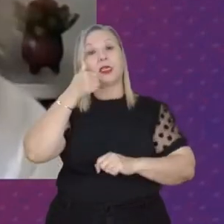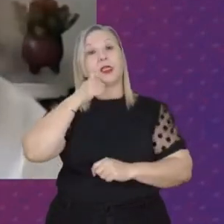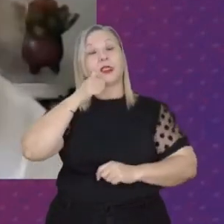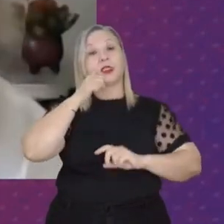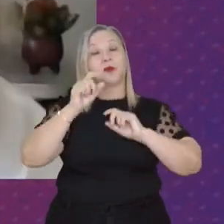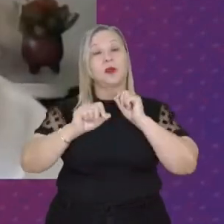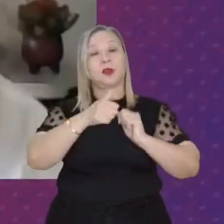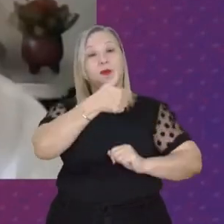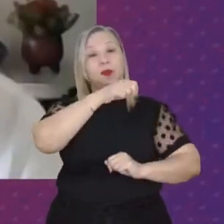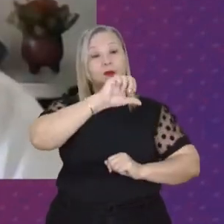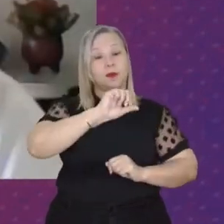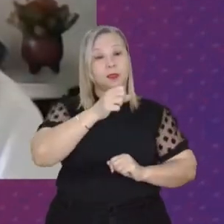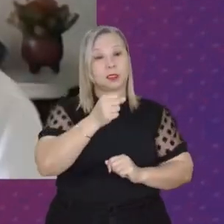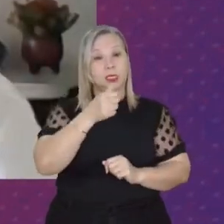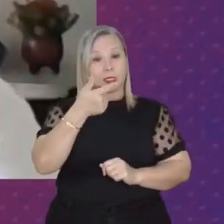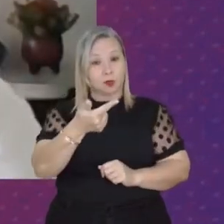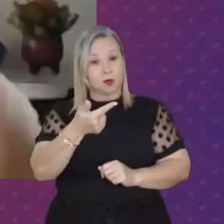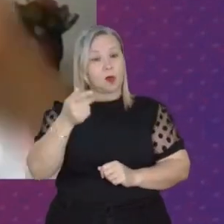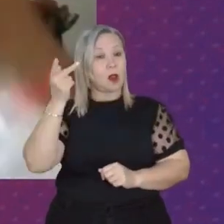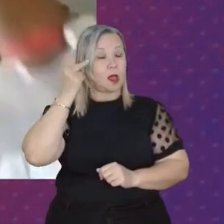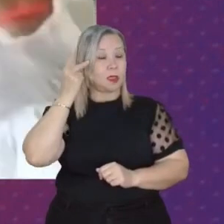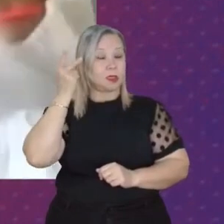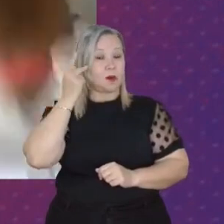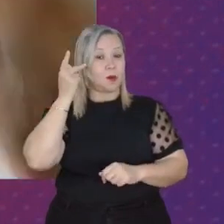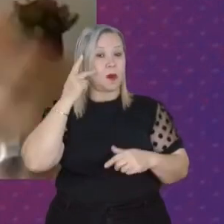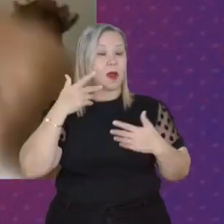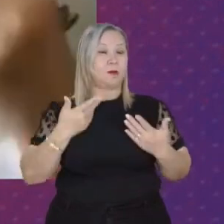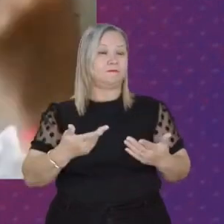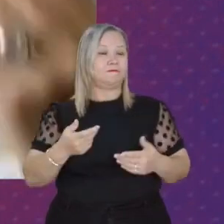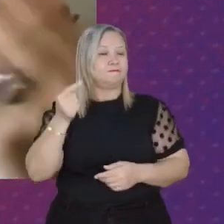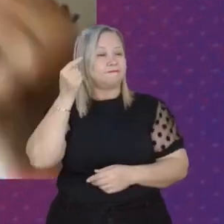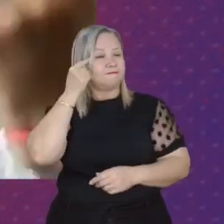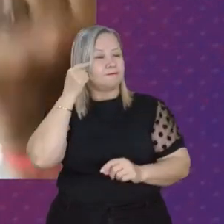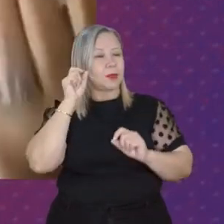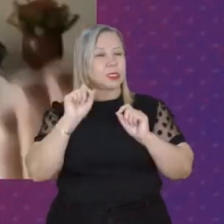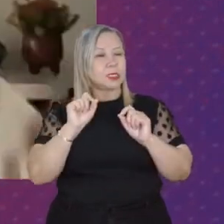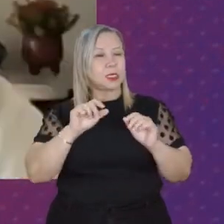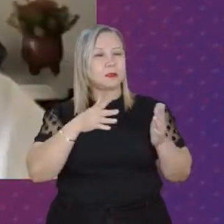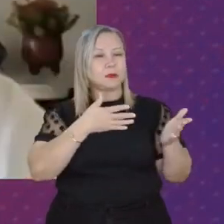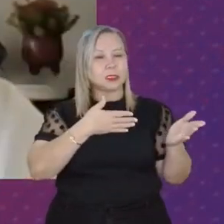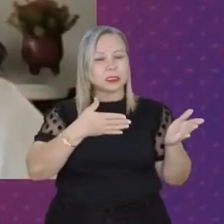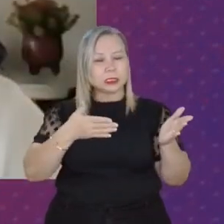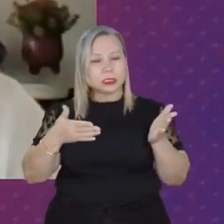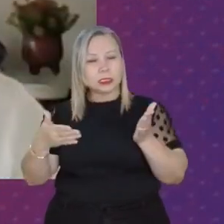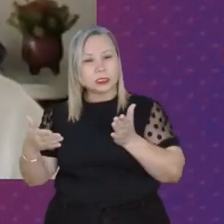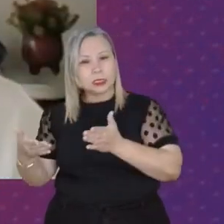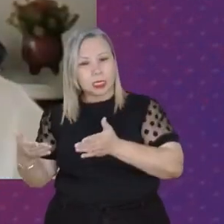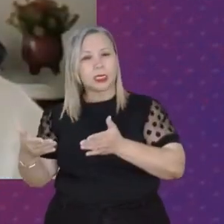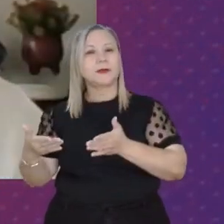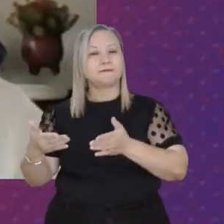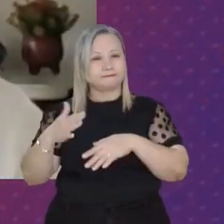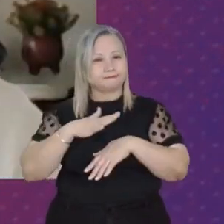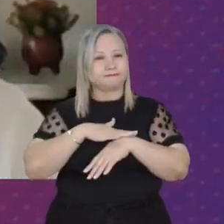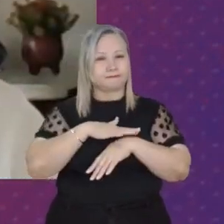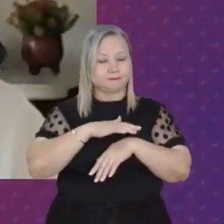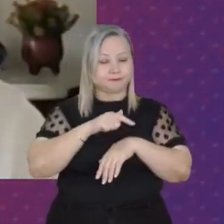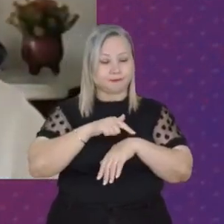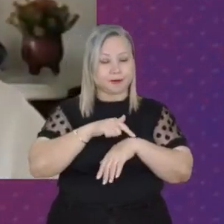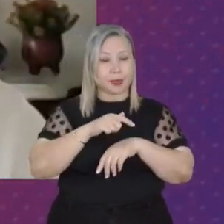em 1982 em São Paulo. Então, pensando essa linha do tempo, se a gente faz